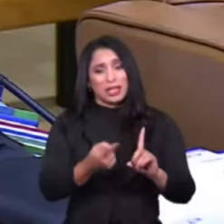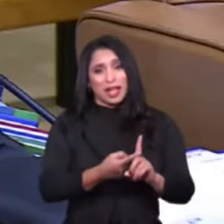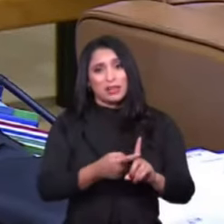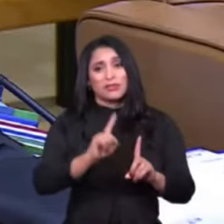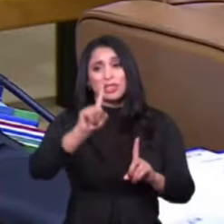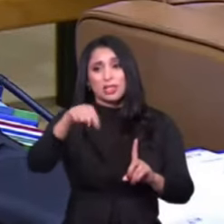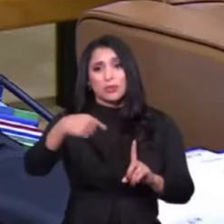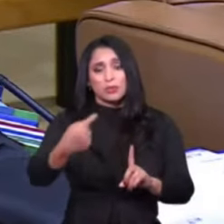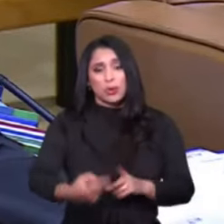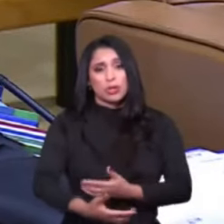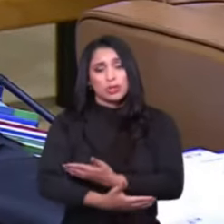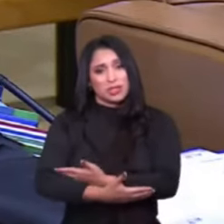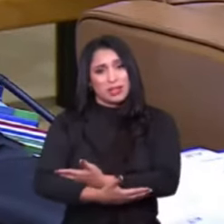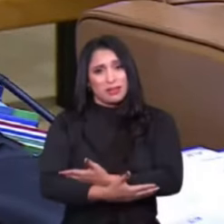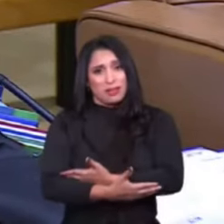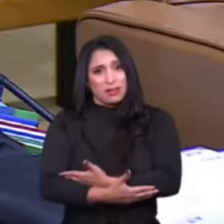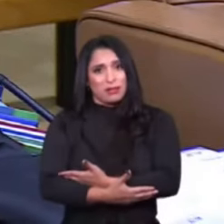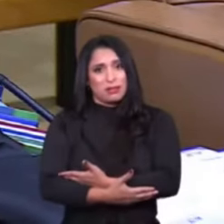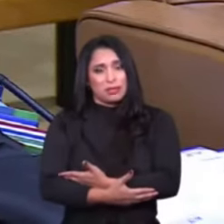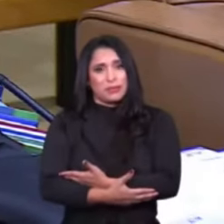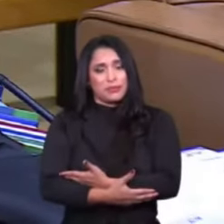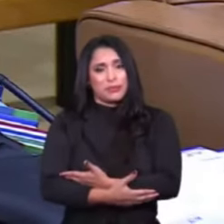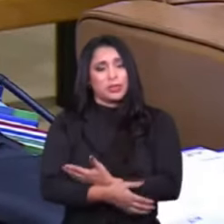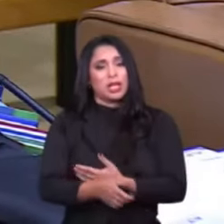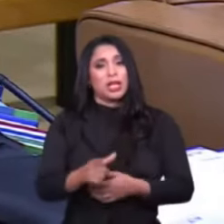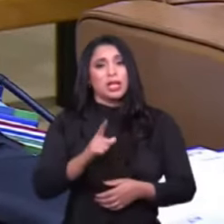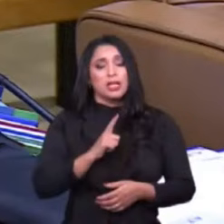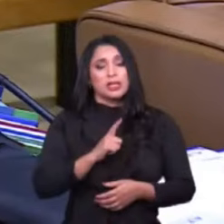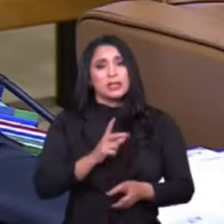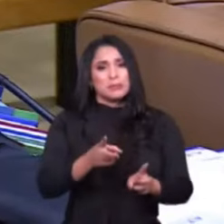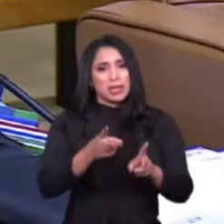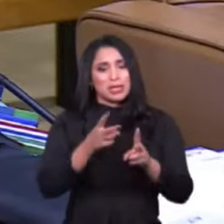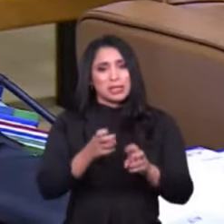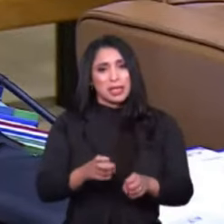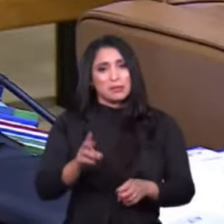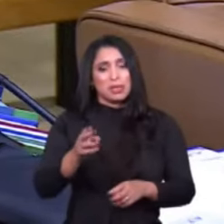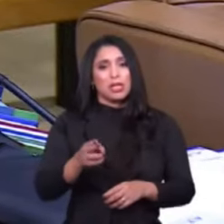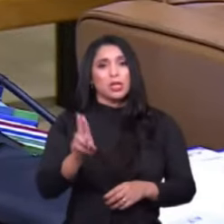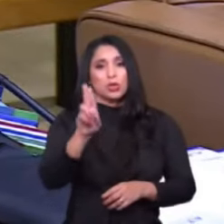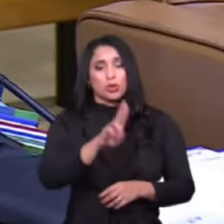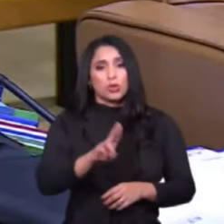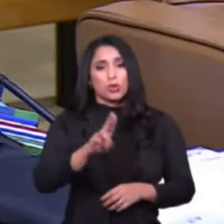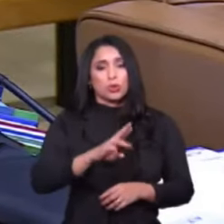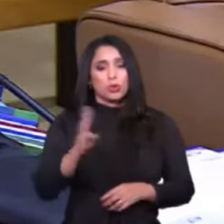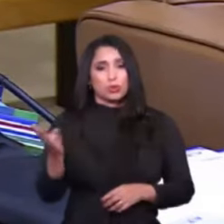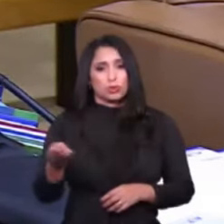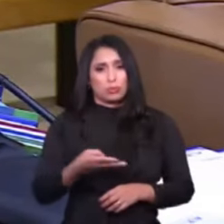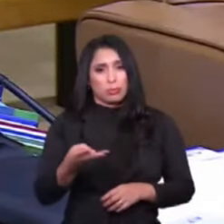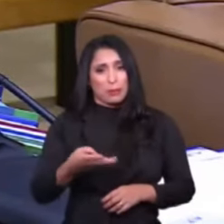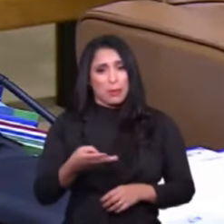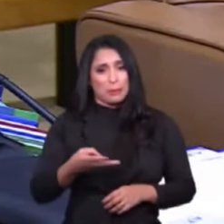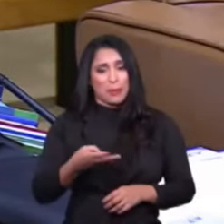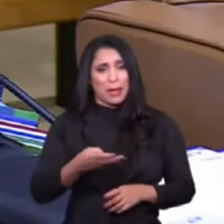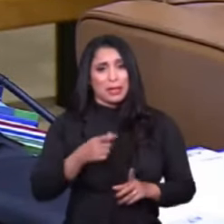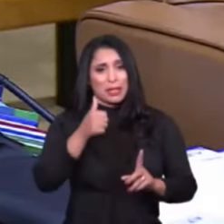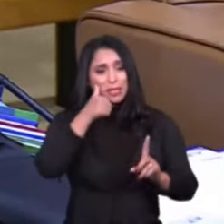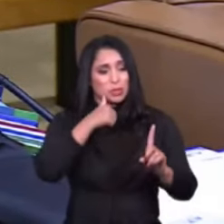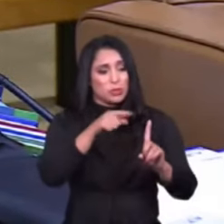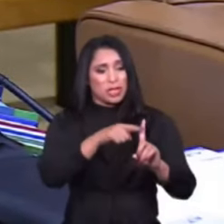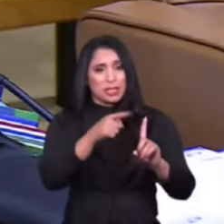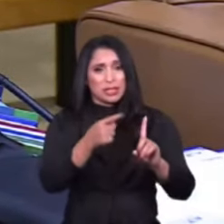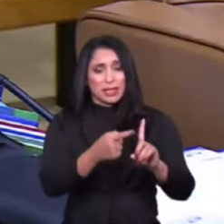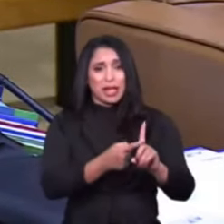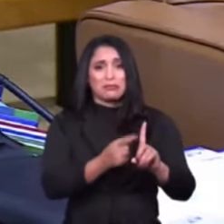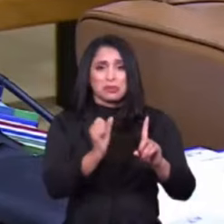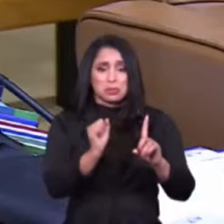infantis. Observa-se que a percepção do uso de cannabis entre as mulheres grávidas pode estar